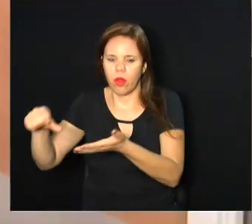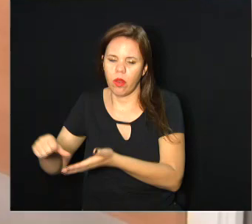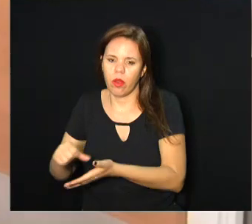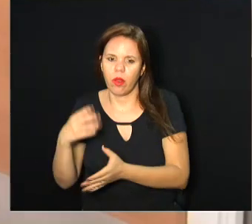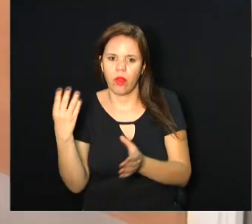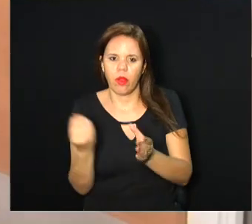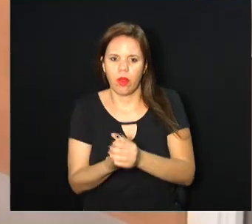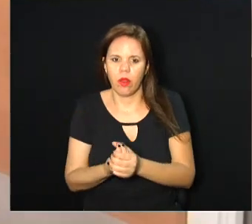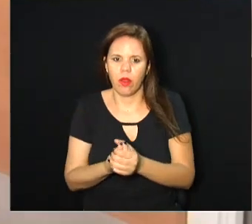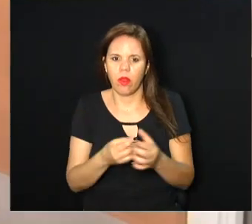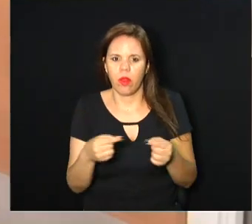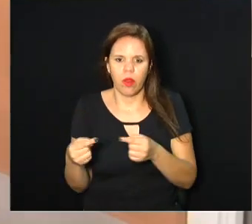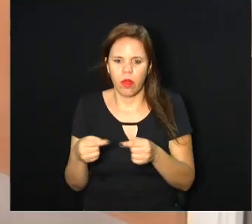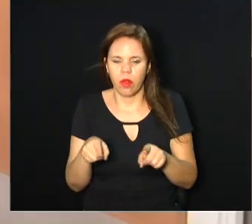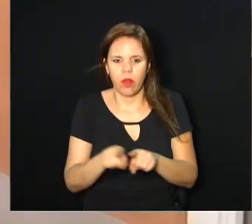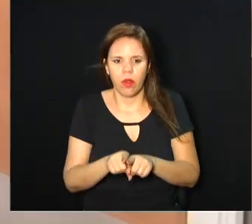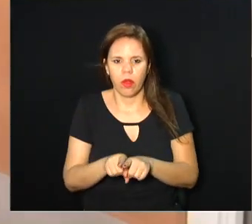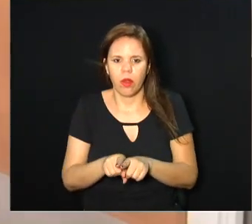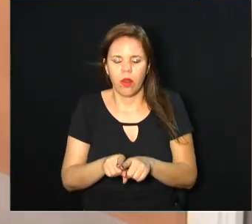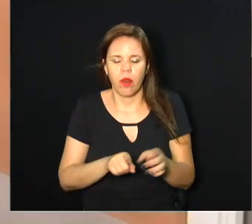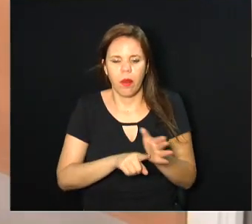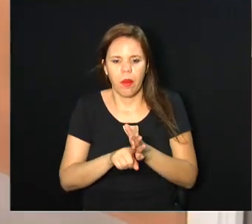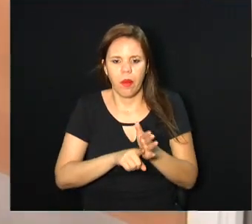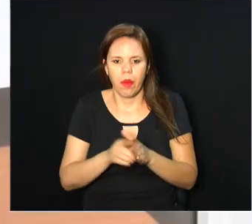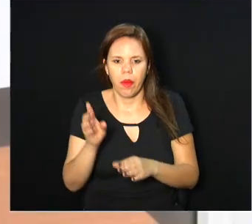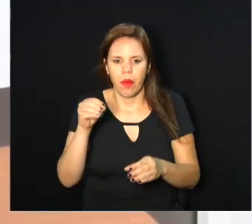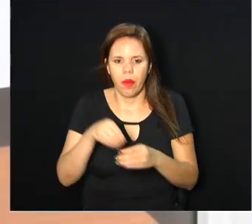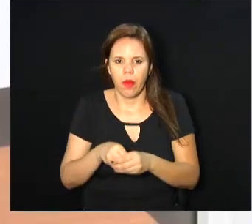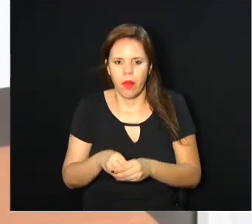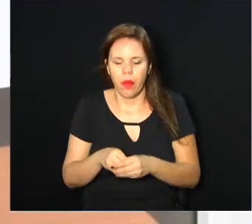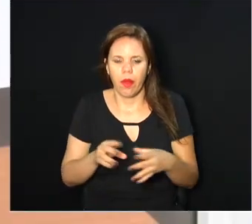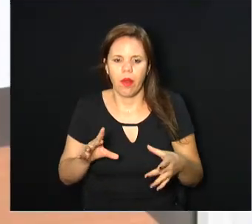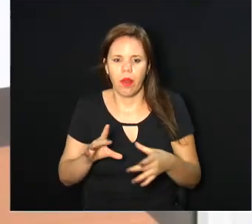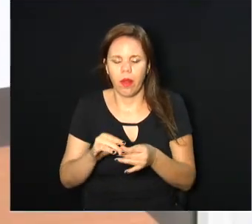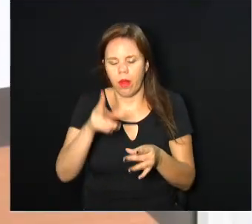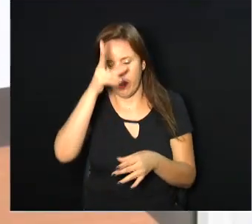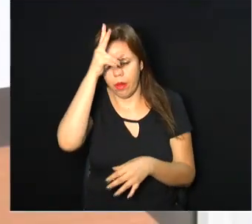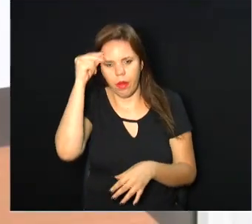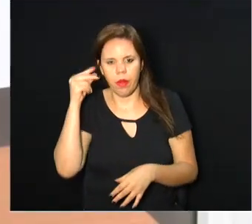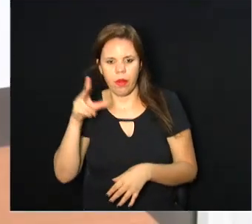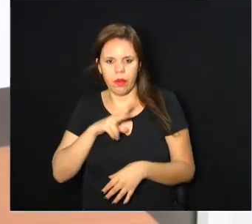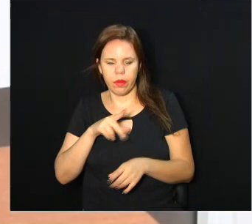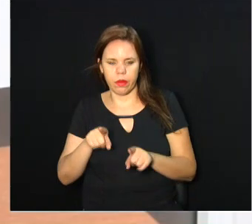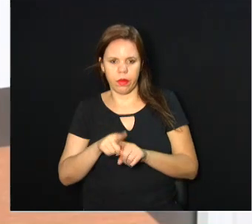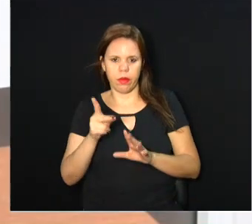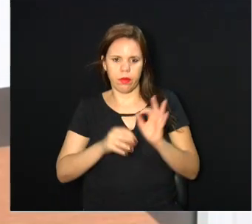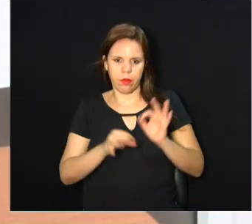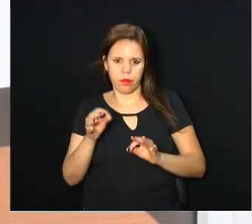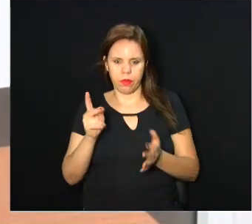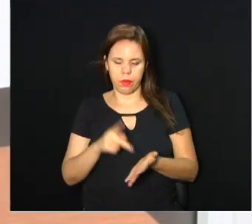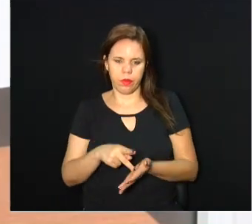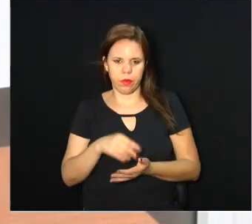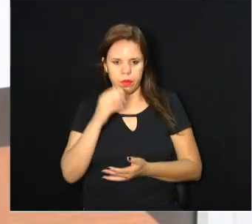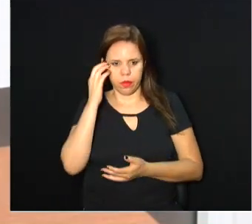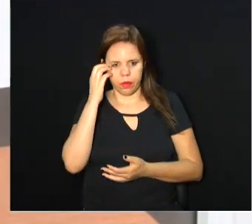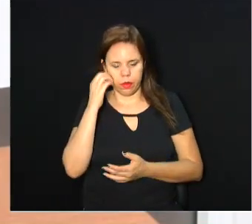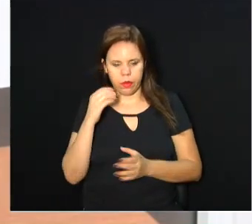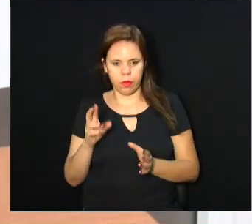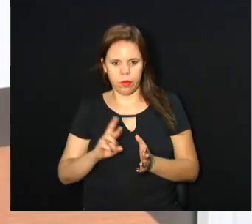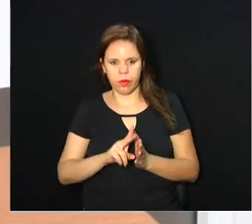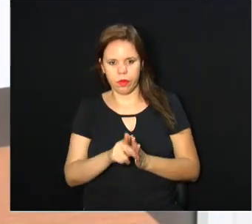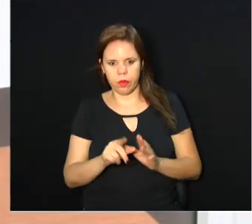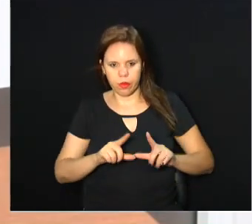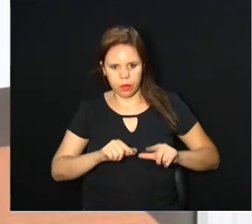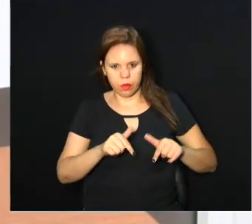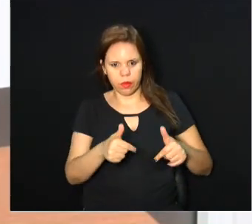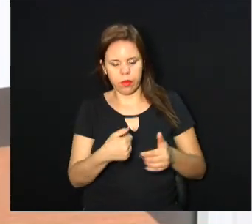integra concorrentemente processos de pesquisa dentro de uma parceria público-privado. Esse projeto, na verdade, ele é um conjunto de